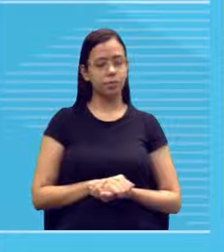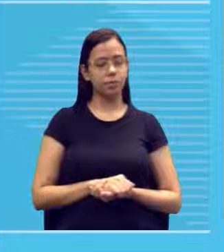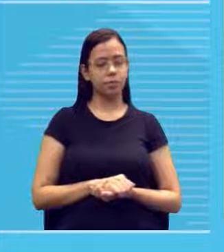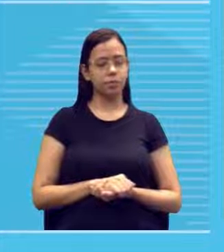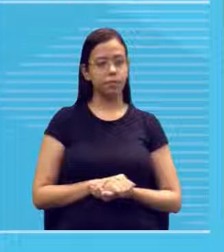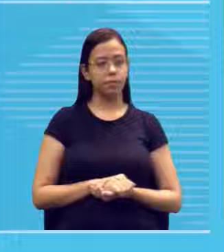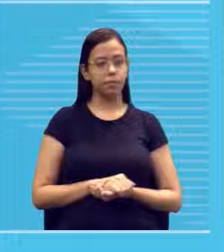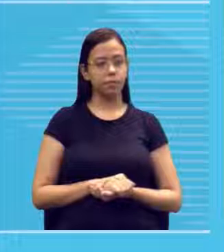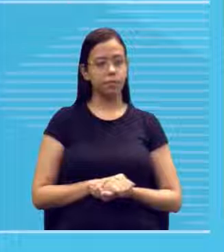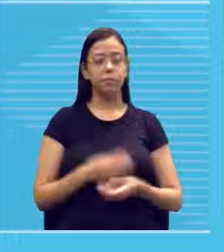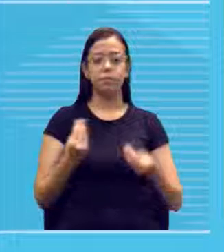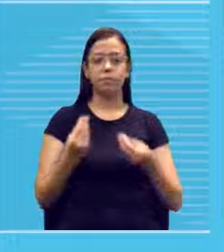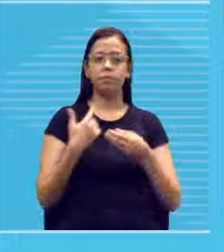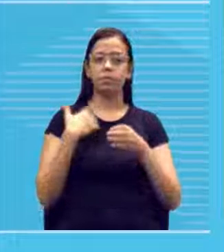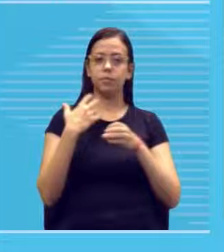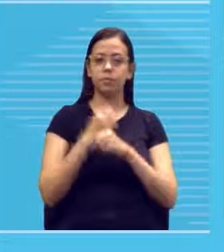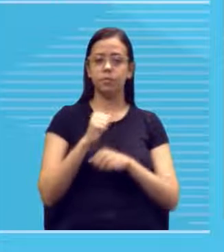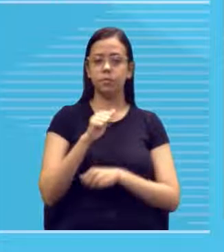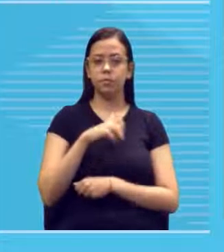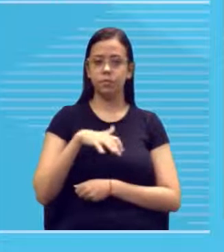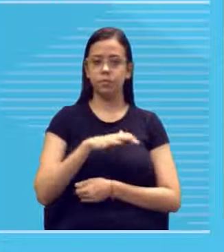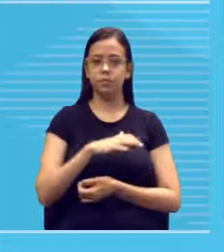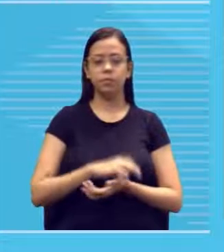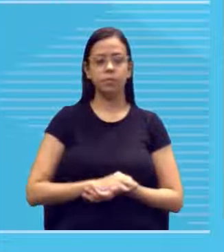é que eu vou calcular então